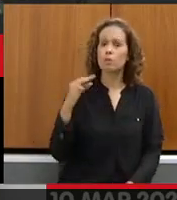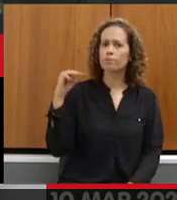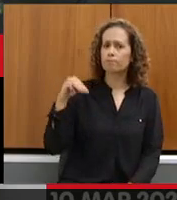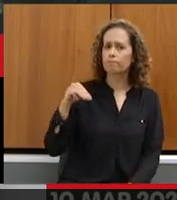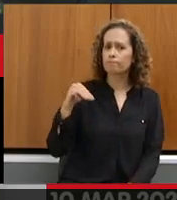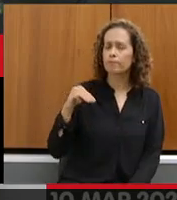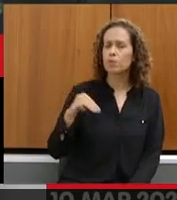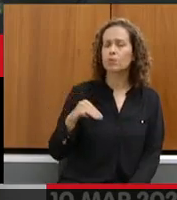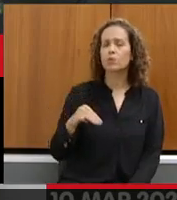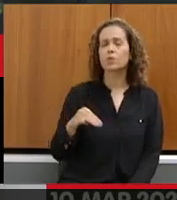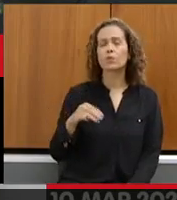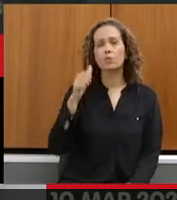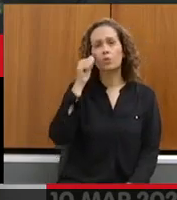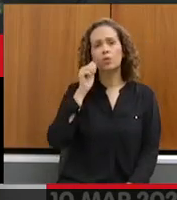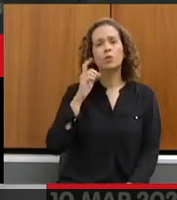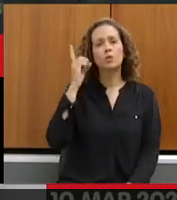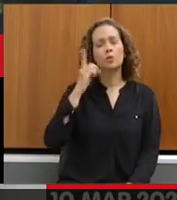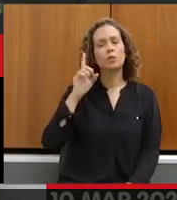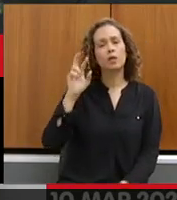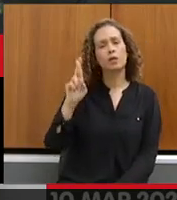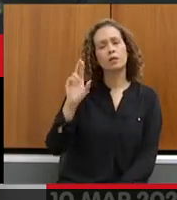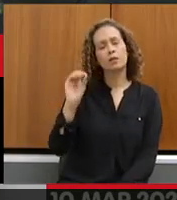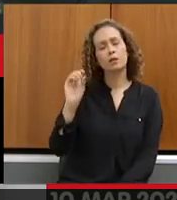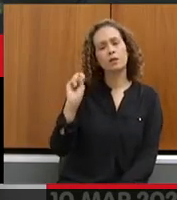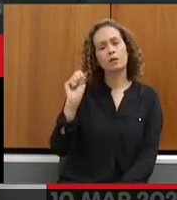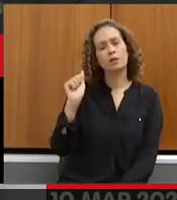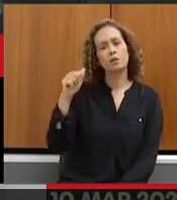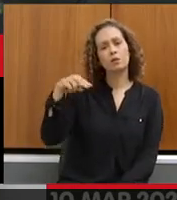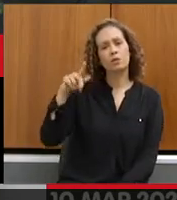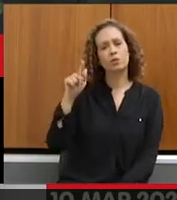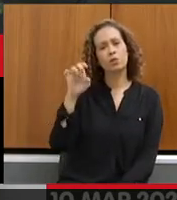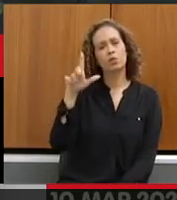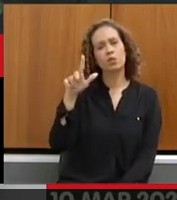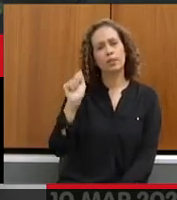de três minutos deputada Rosângela Reis on